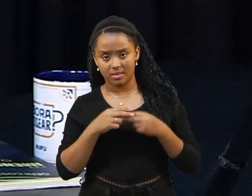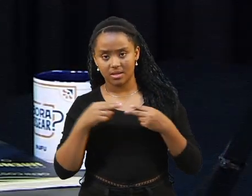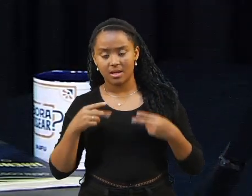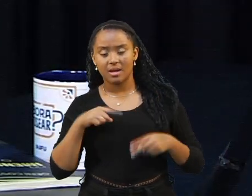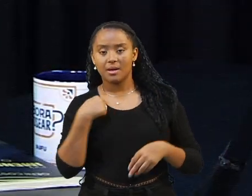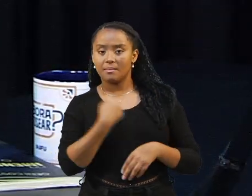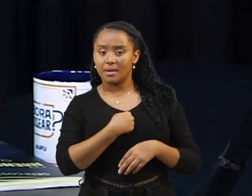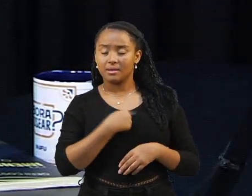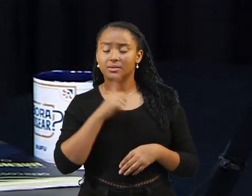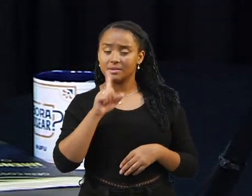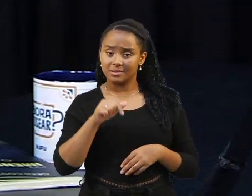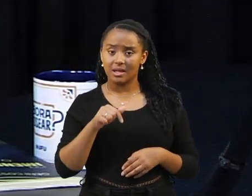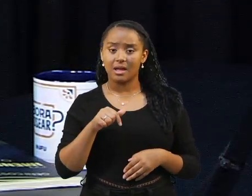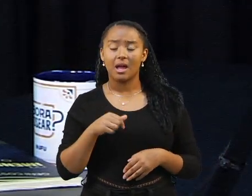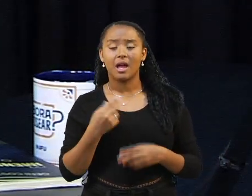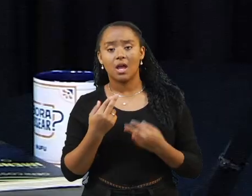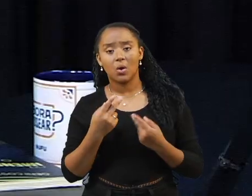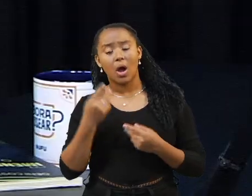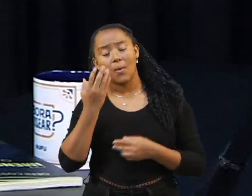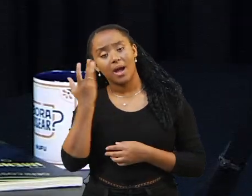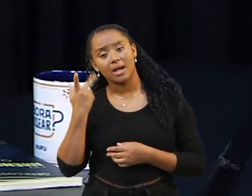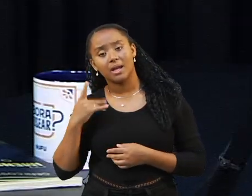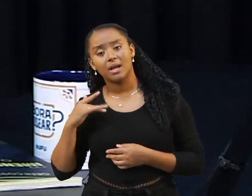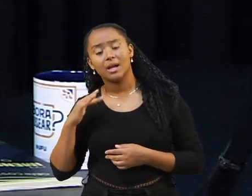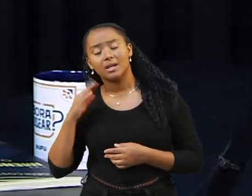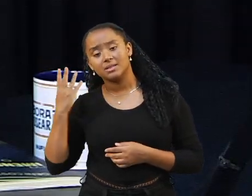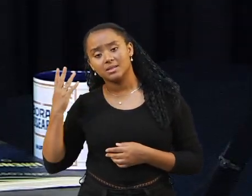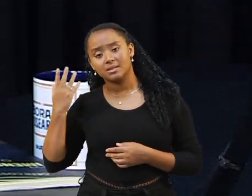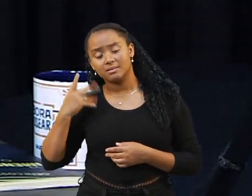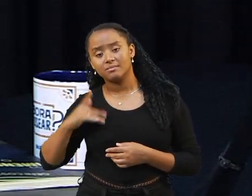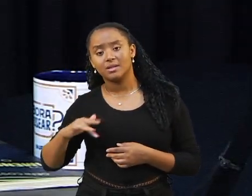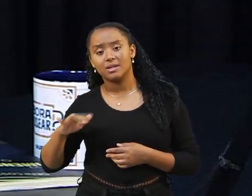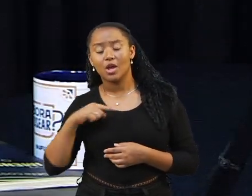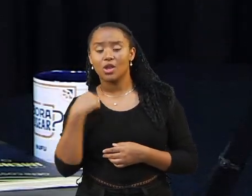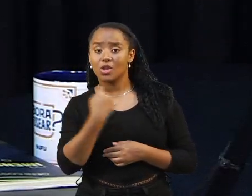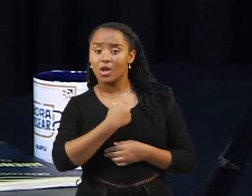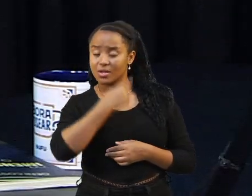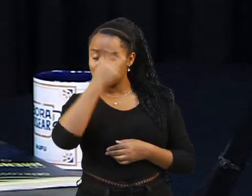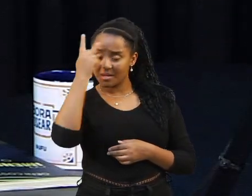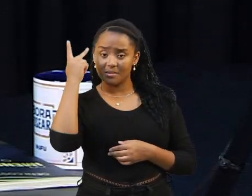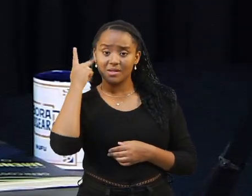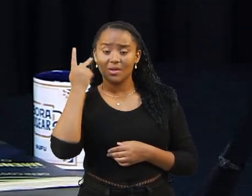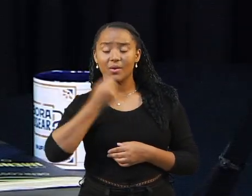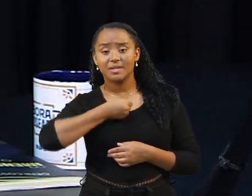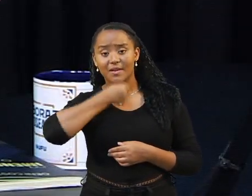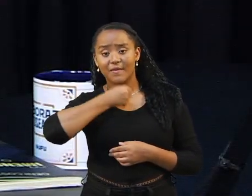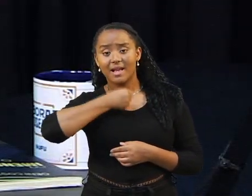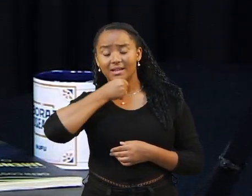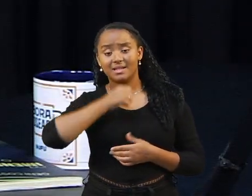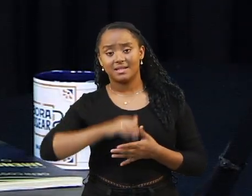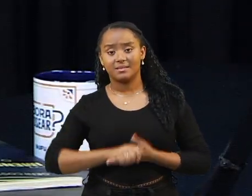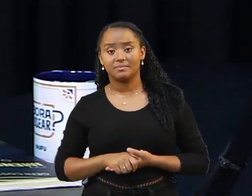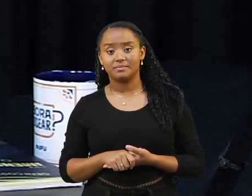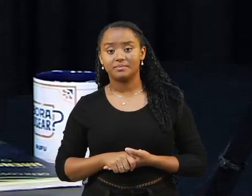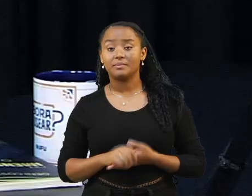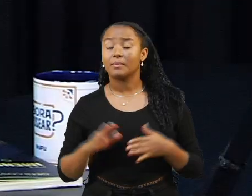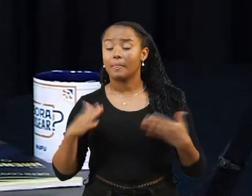gosta desse termo, mas somos, assim como a criança da infância, nós somos os sujeitos da